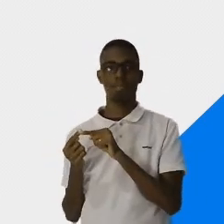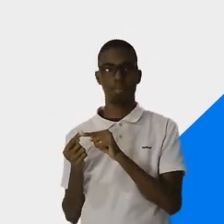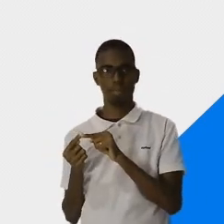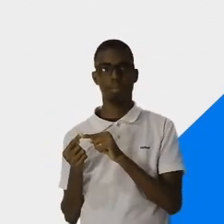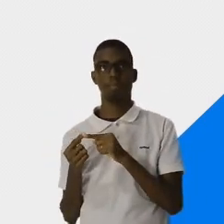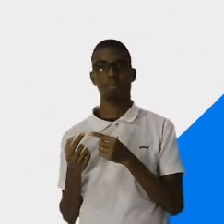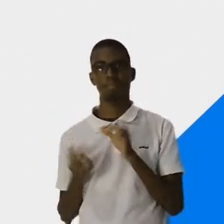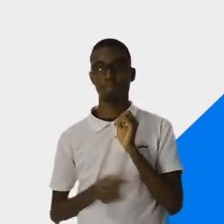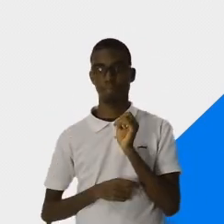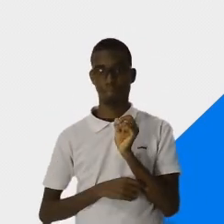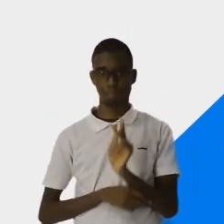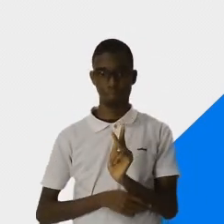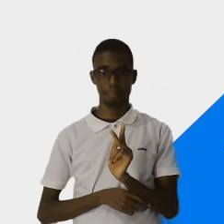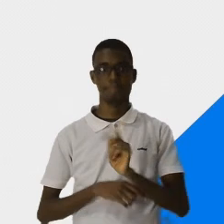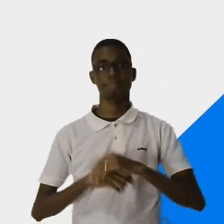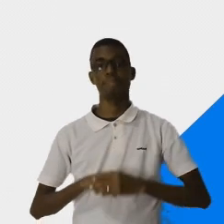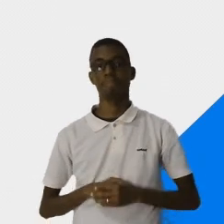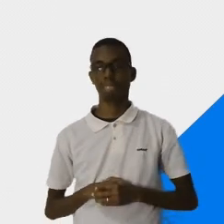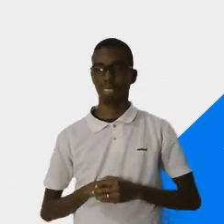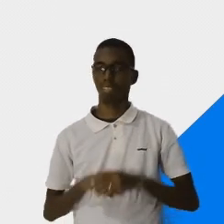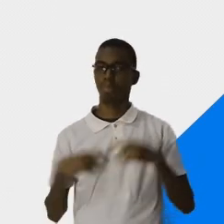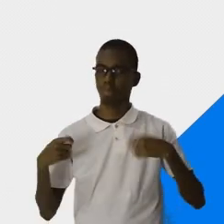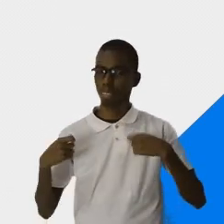rasteiro, conciso e preciso,